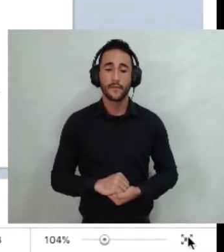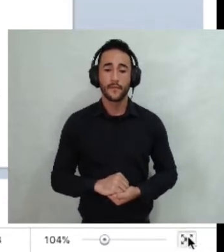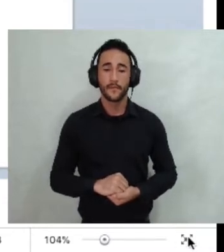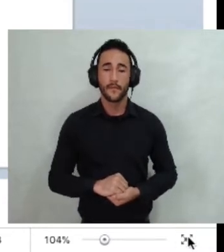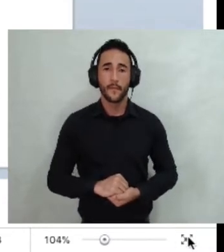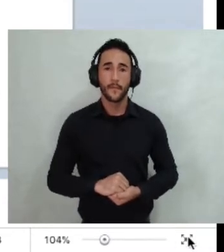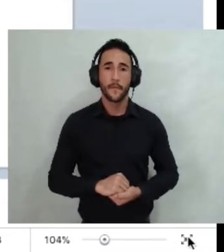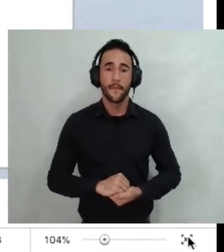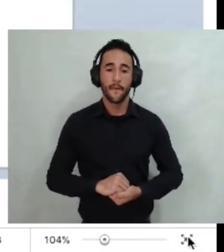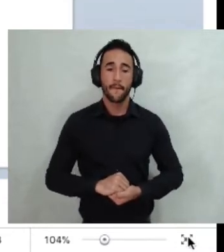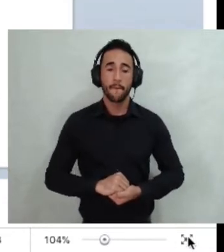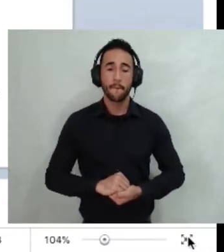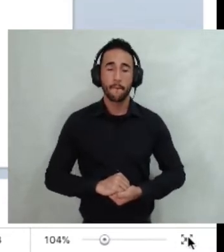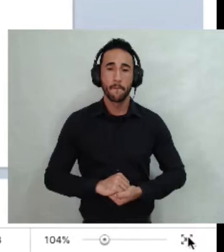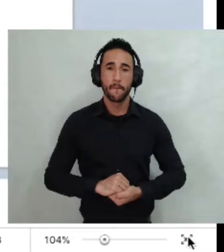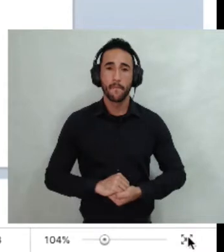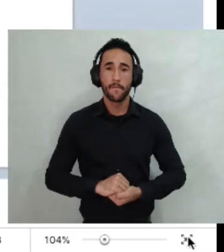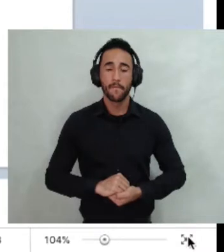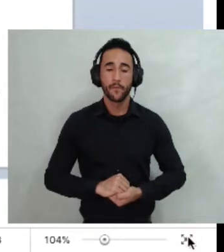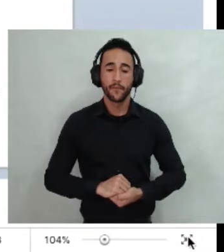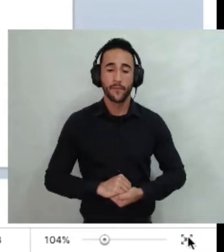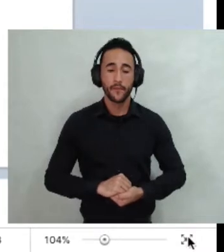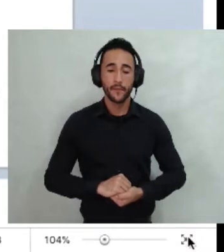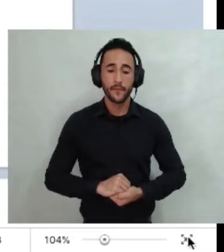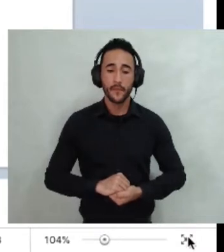Você quer que eu aumente a tela? É isso?